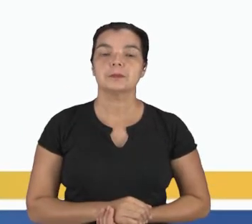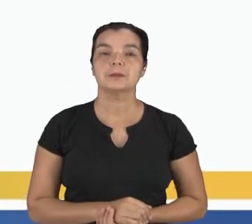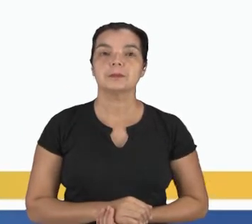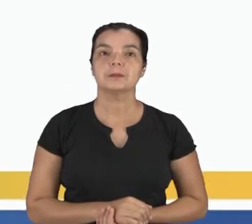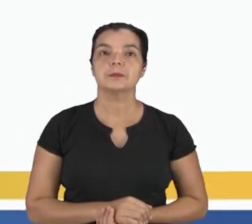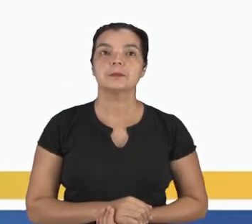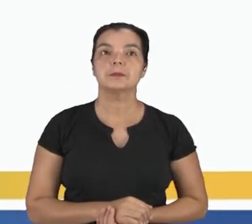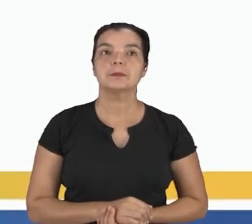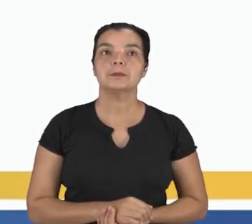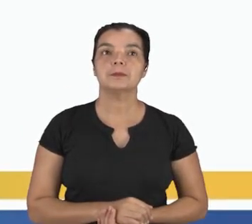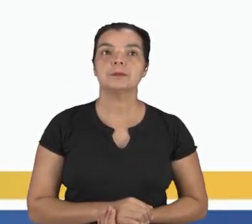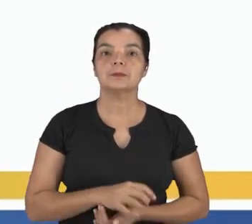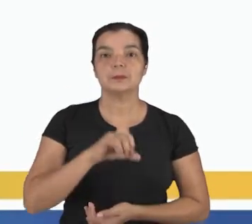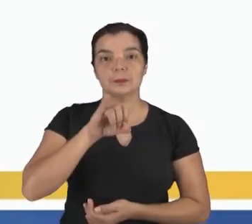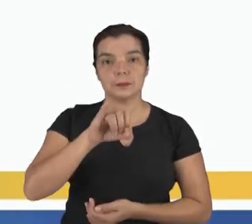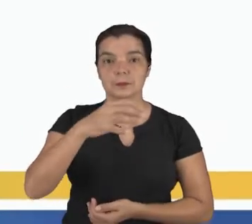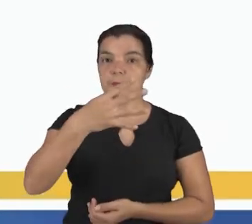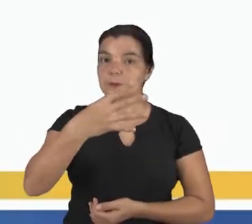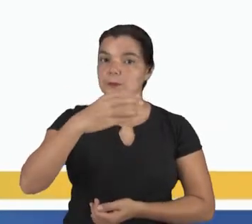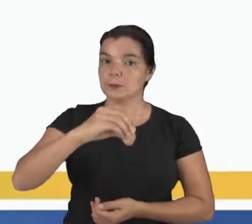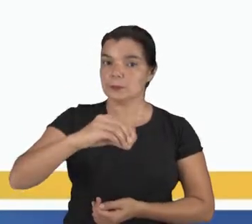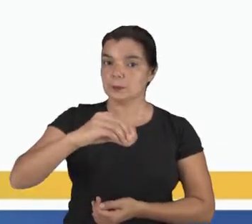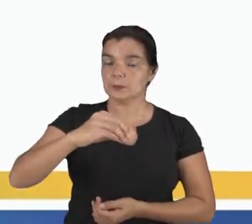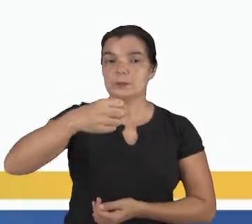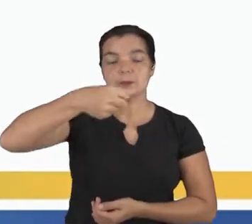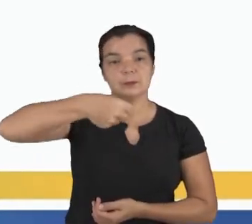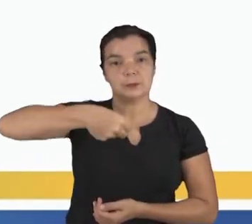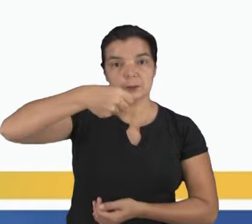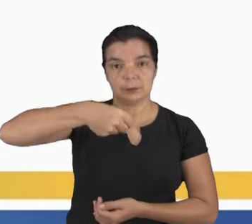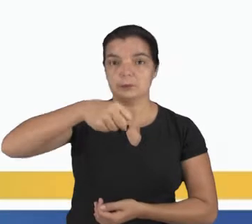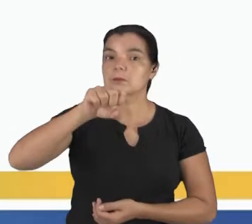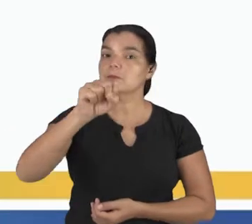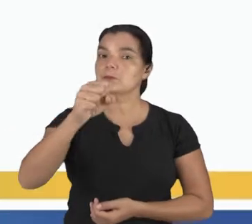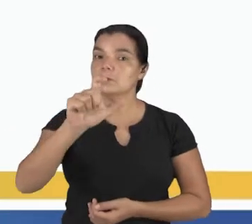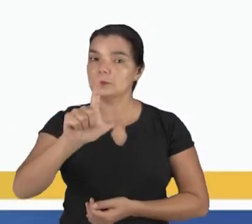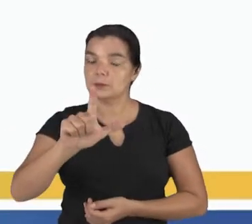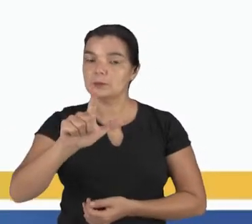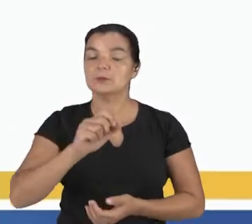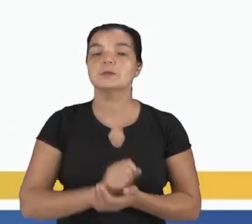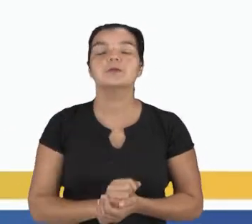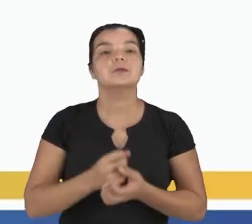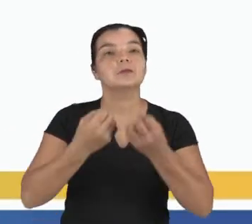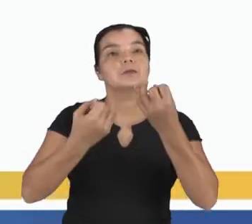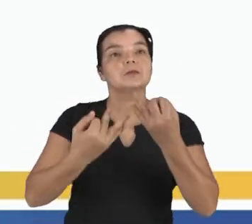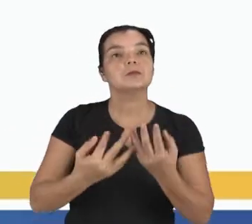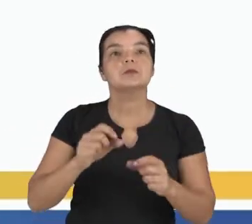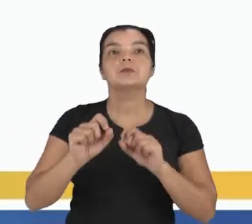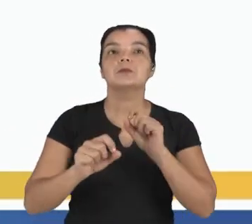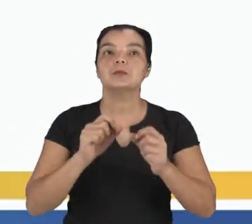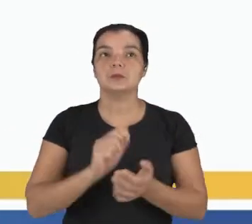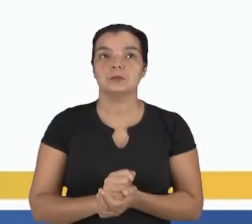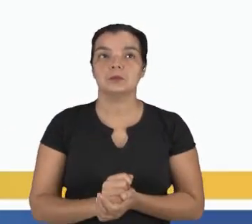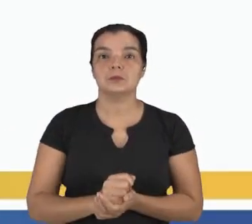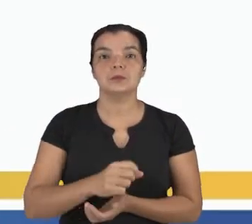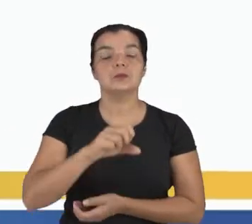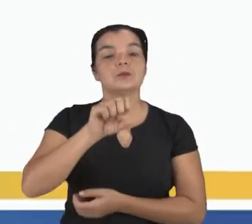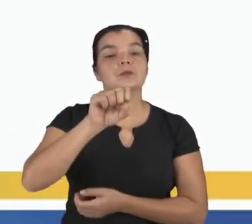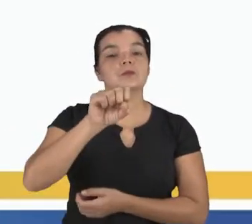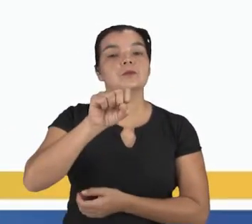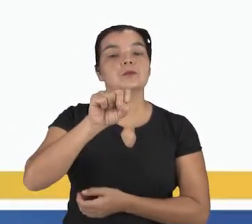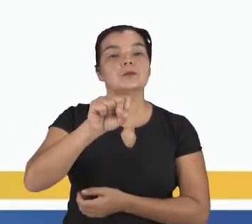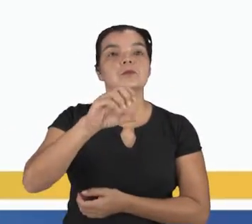lá. Se 40 baldes, olha, era de 8 litros, então ele está falando lá. E 80